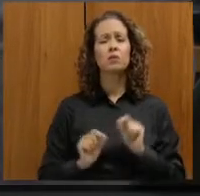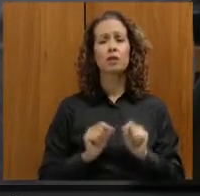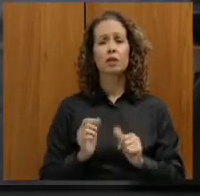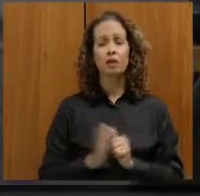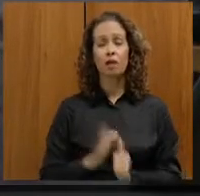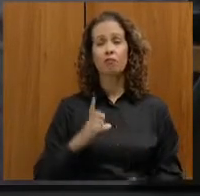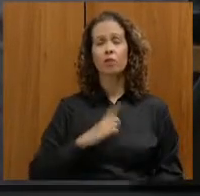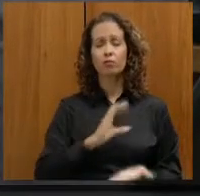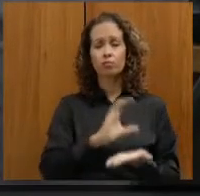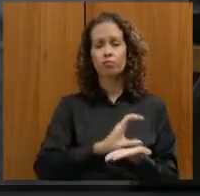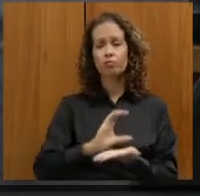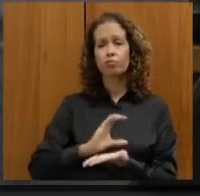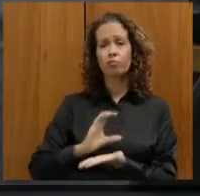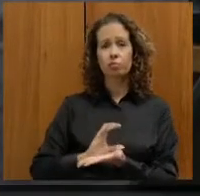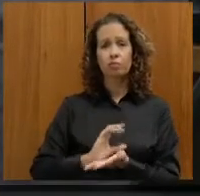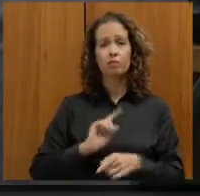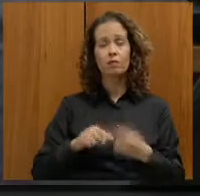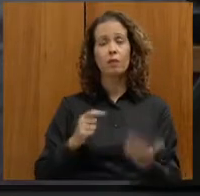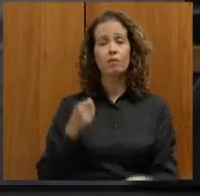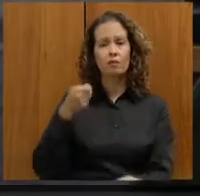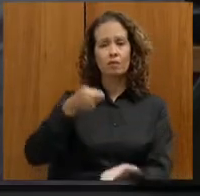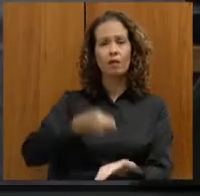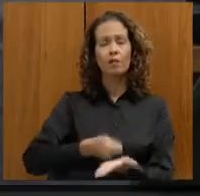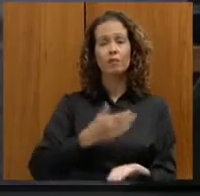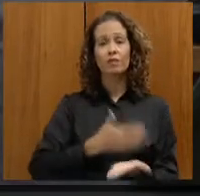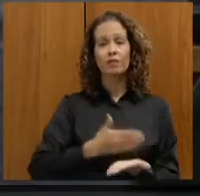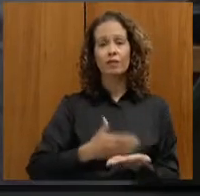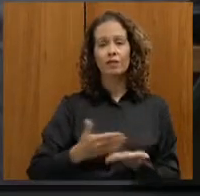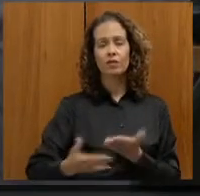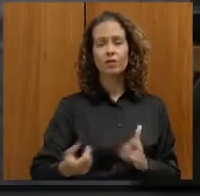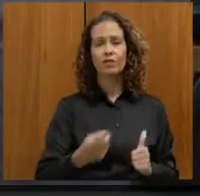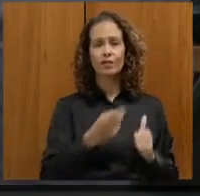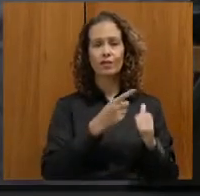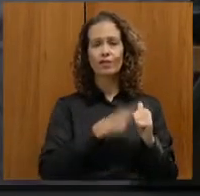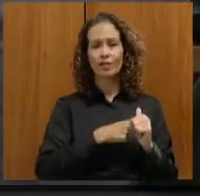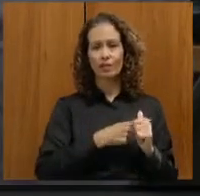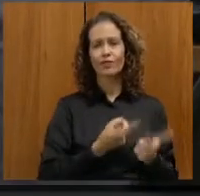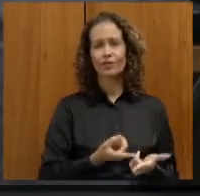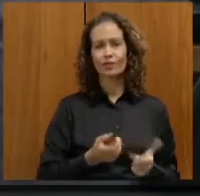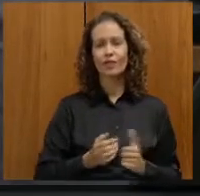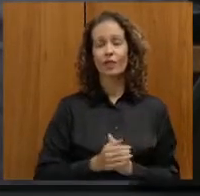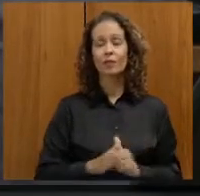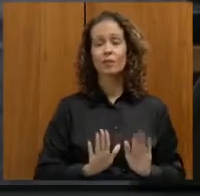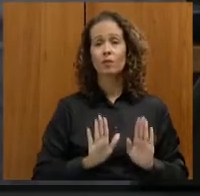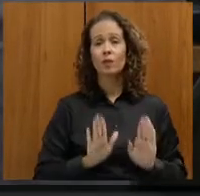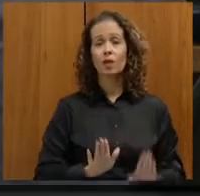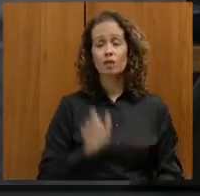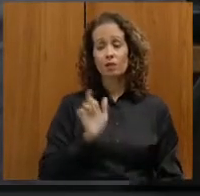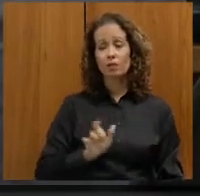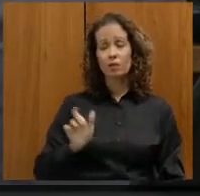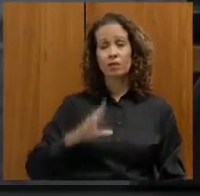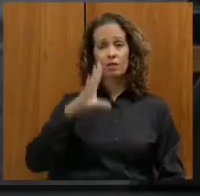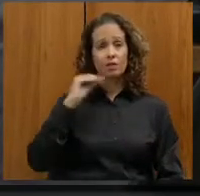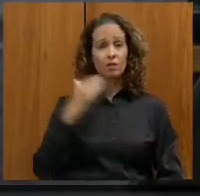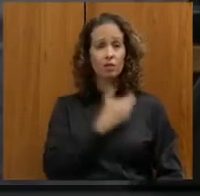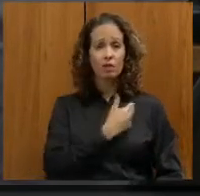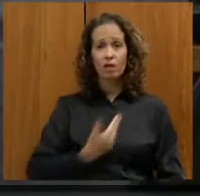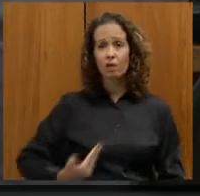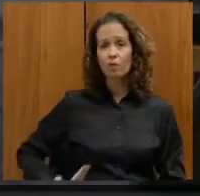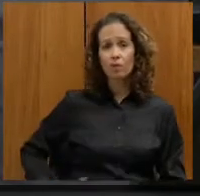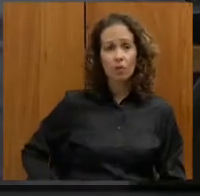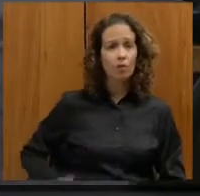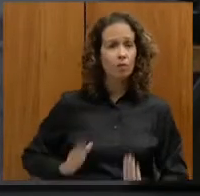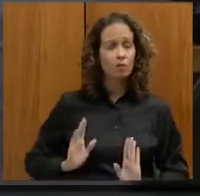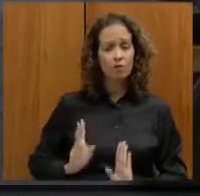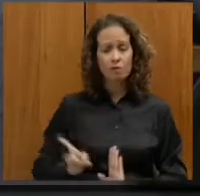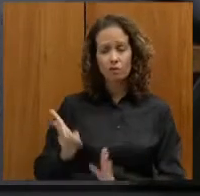para eventual pagamento das prestações da dívida sem sacrificar os servidores públicos Lembrando que a